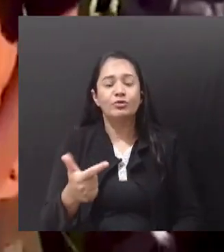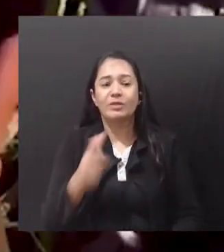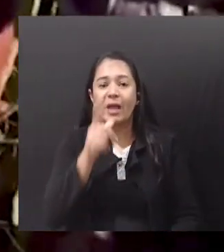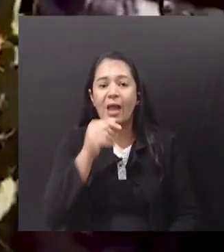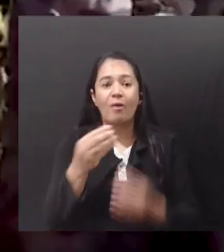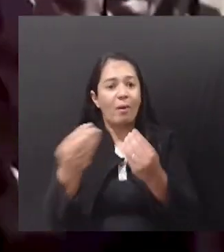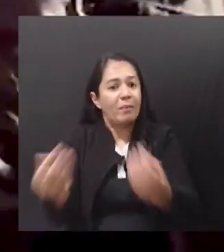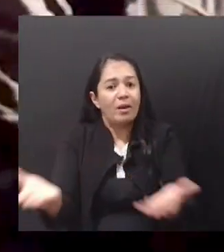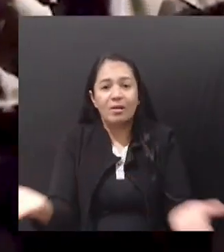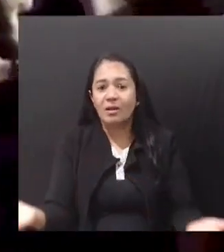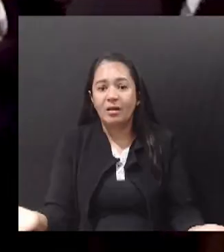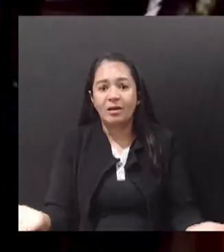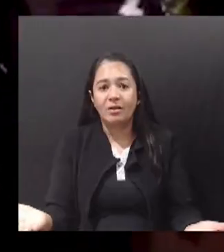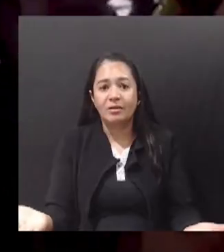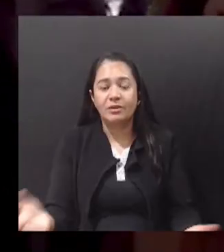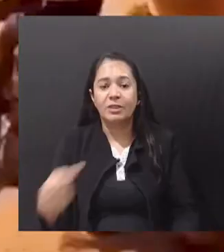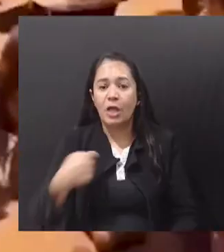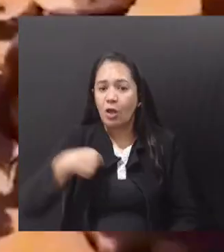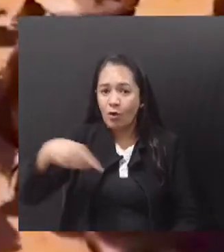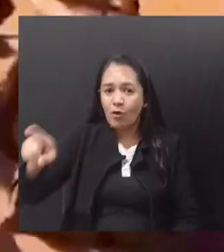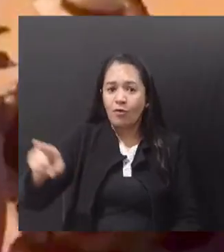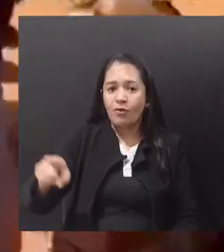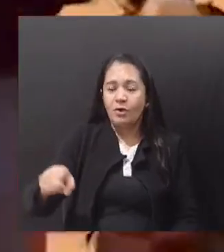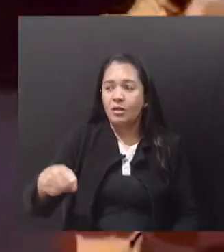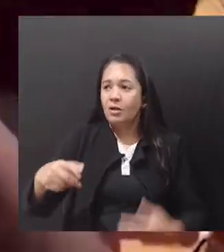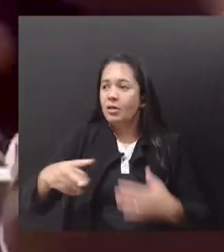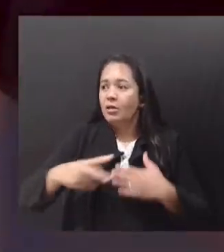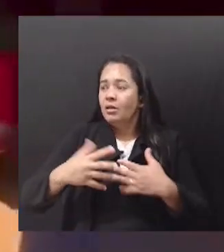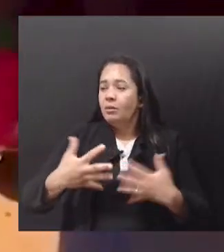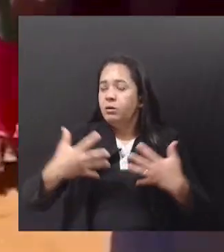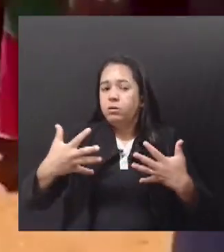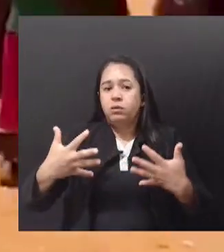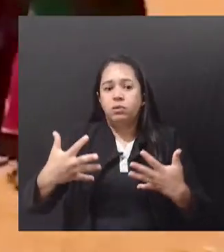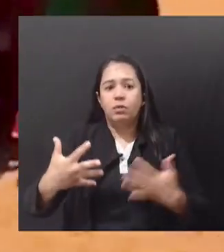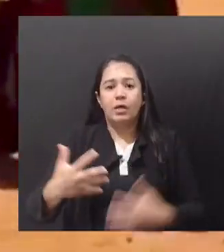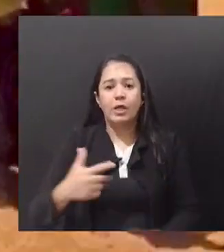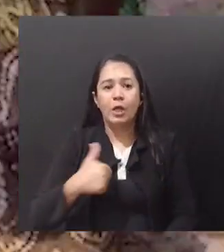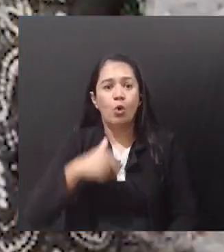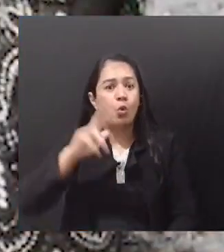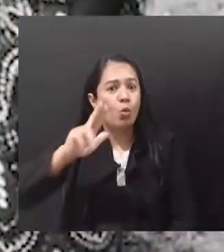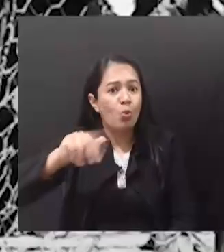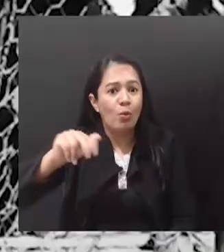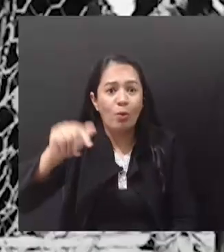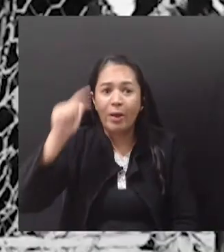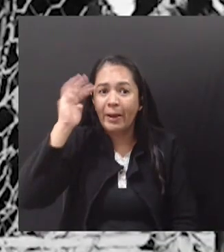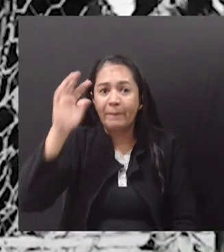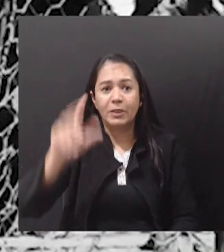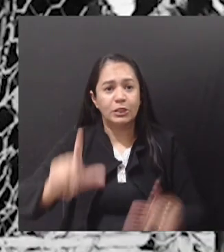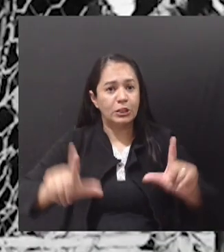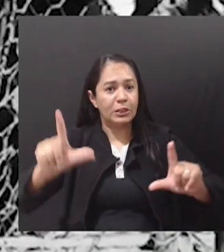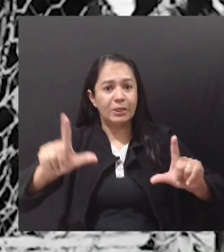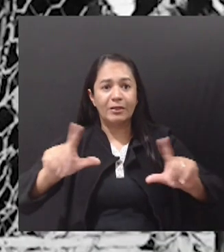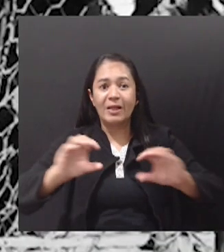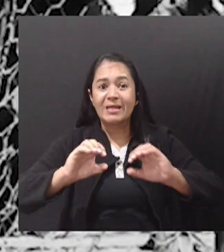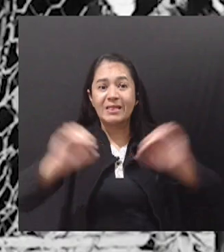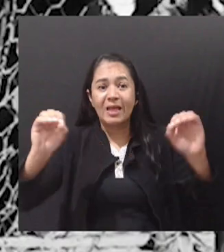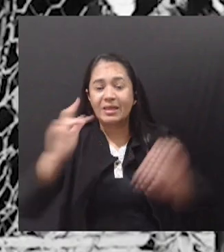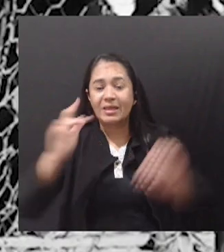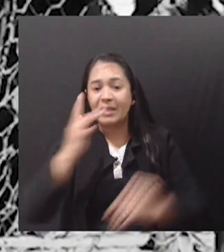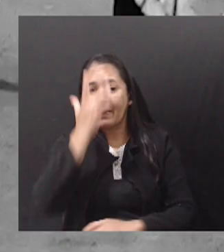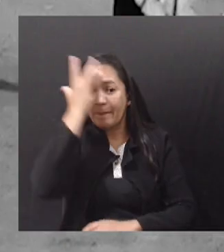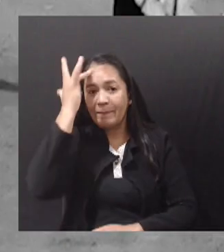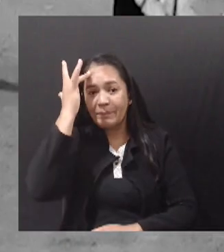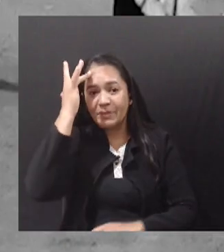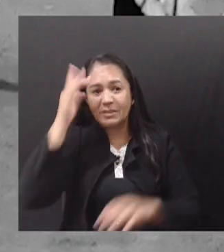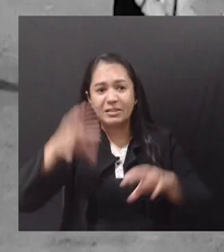próprio povo. Então, quando eu fui impactado por uma realidade que eu jamais tinha visto até na televisão. Pessoas comendo farelo